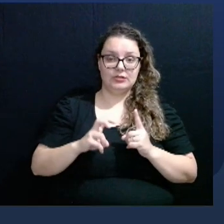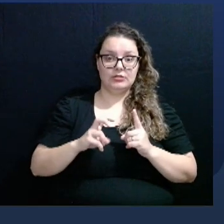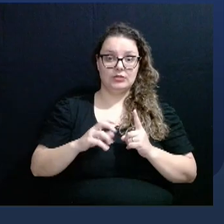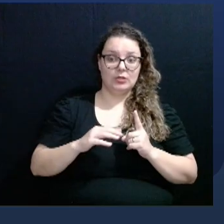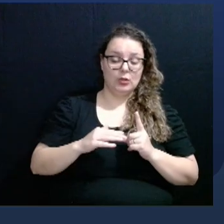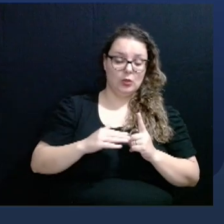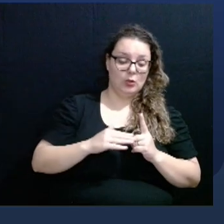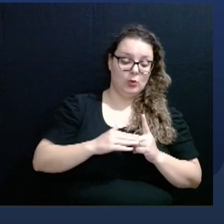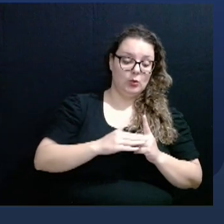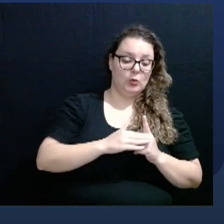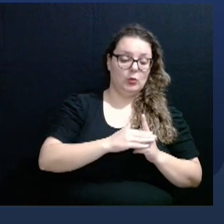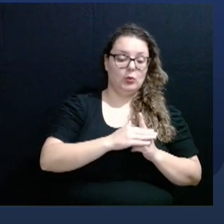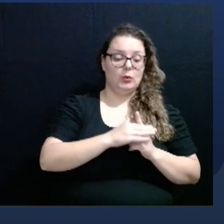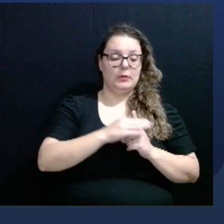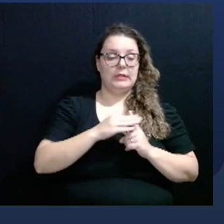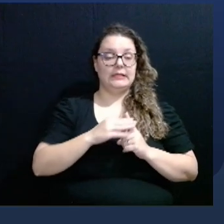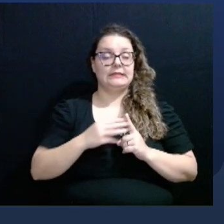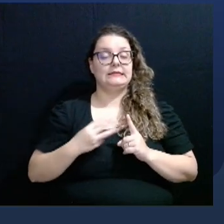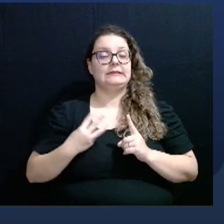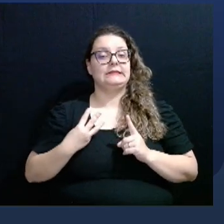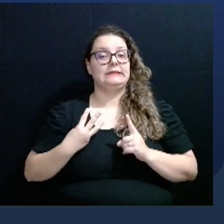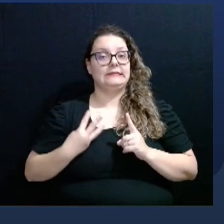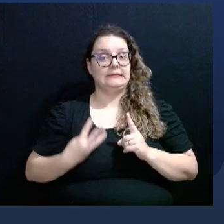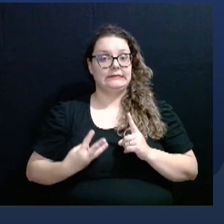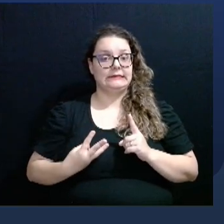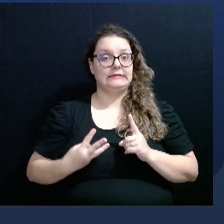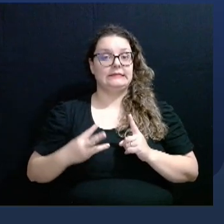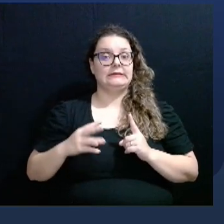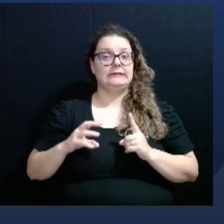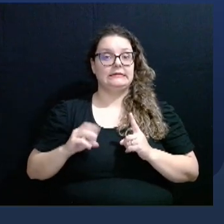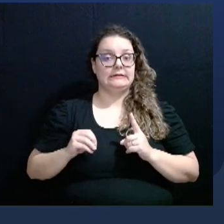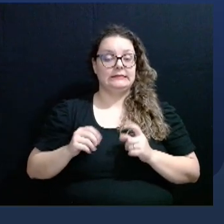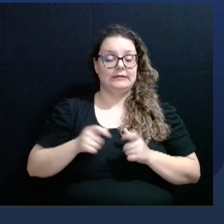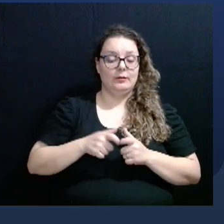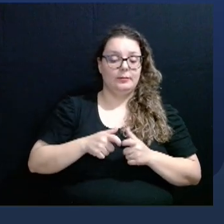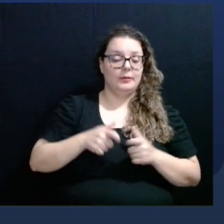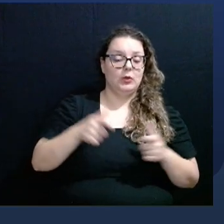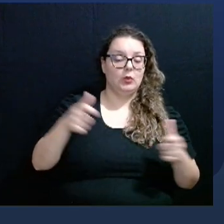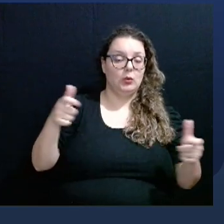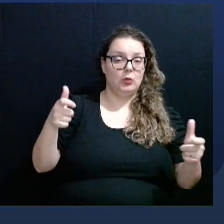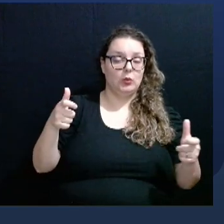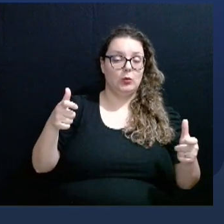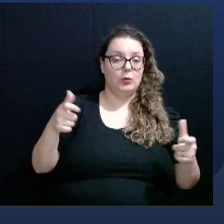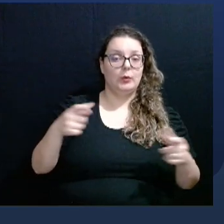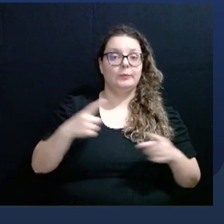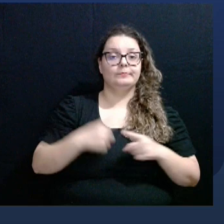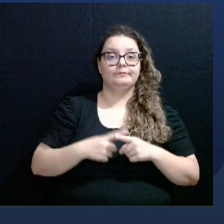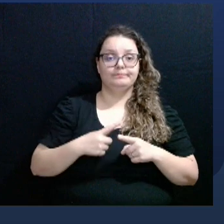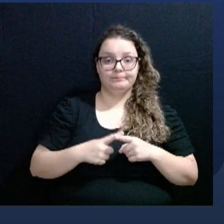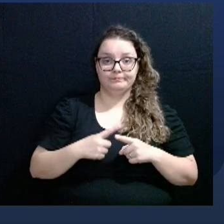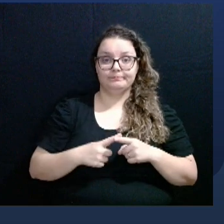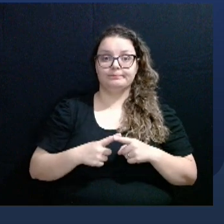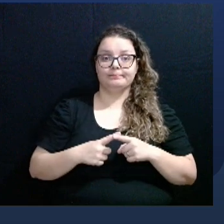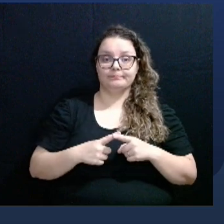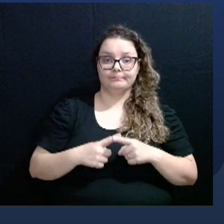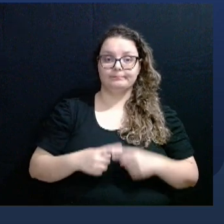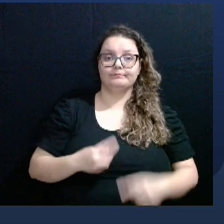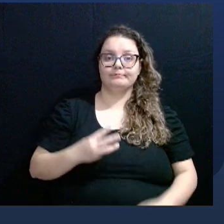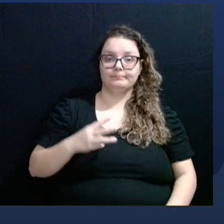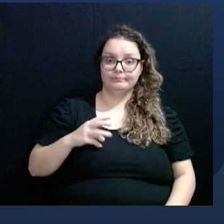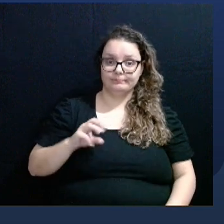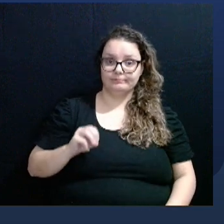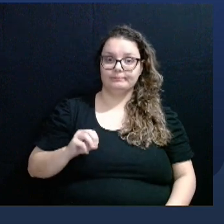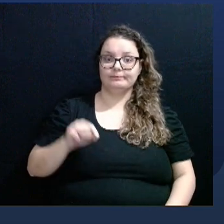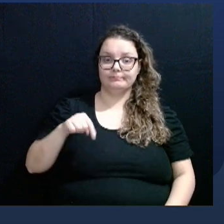dia essa temperatura sobe, percebe aí a amplitude térmica, porque os termômetros podem chegar aos 30 graus, então